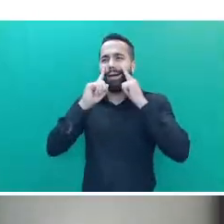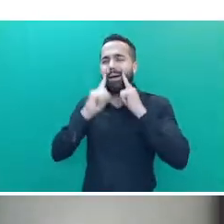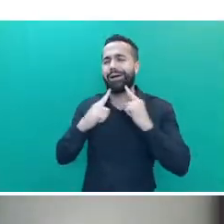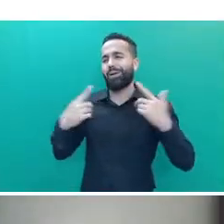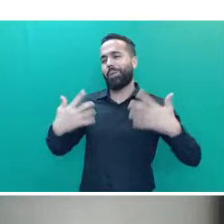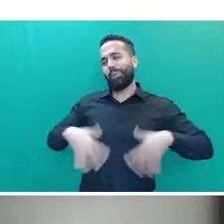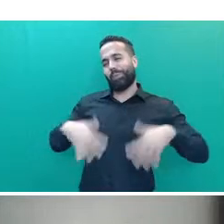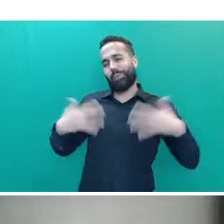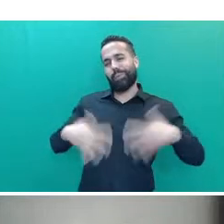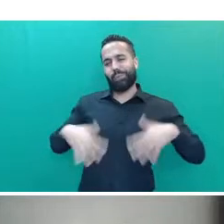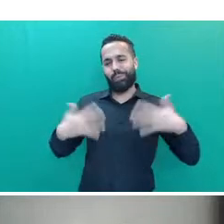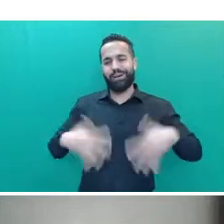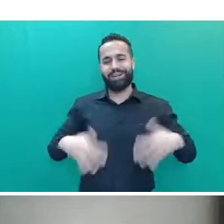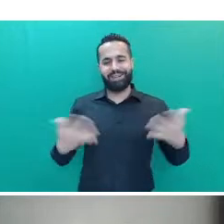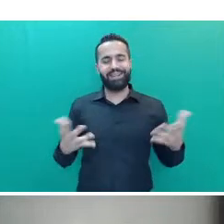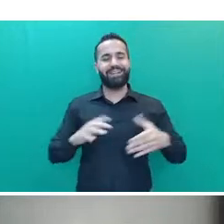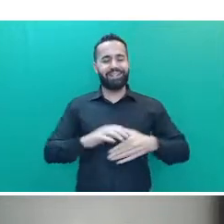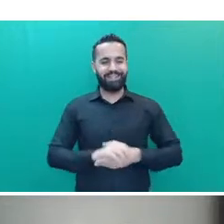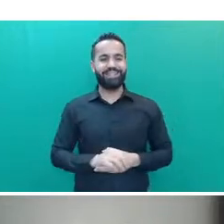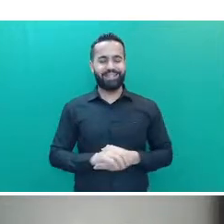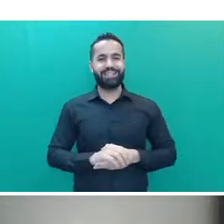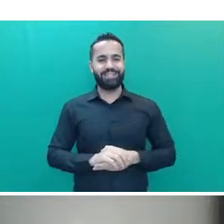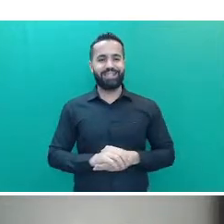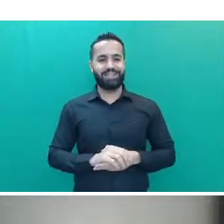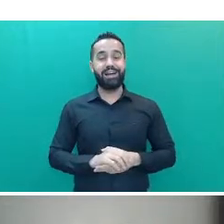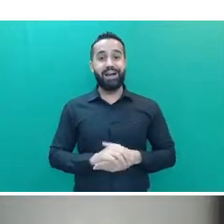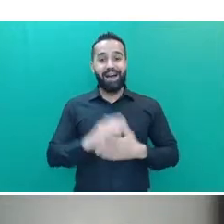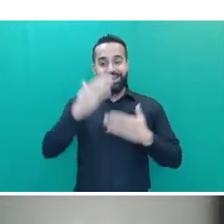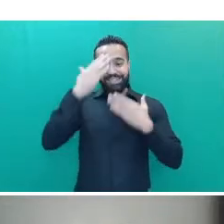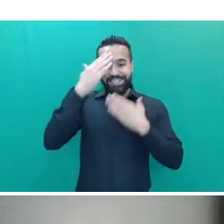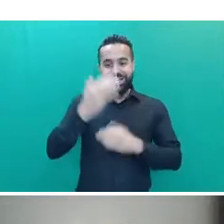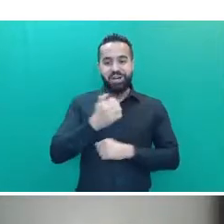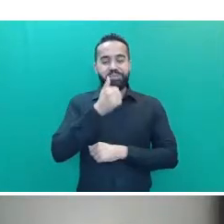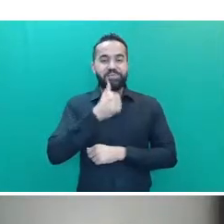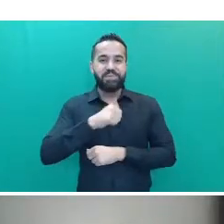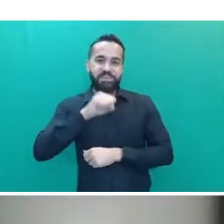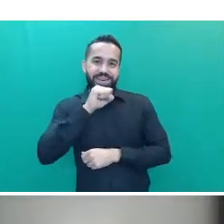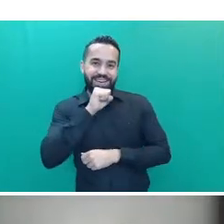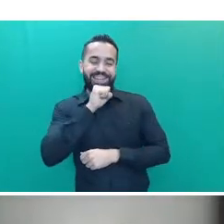a Rafinha também, com tudo, a minha mãe,